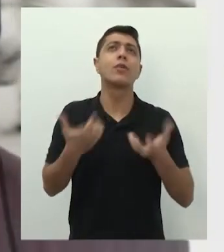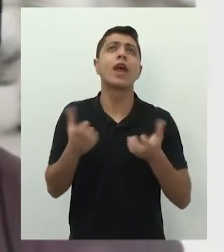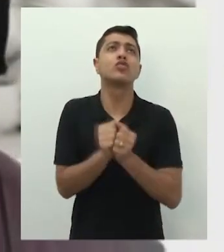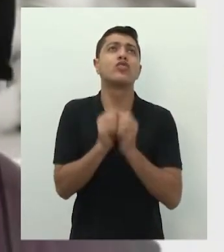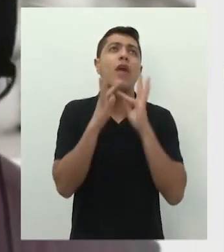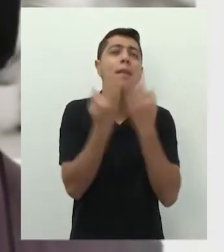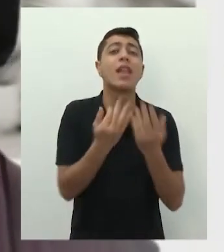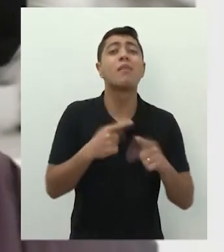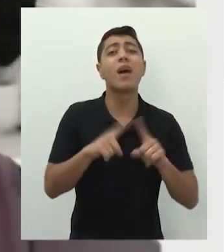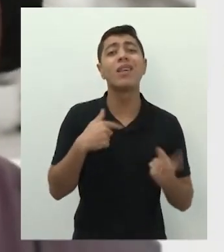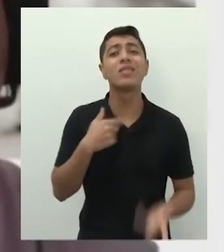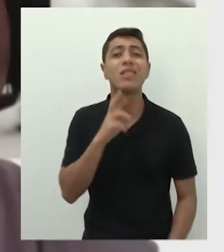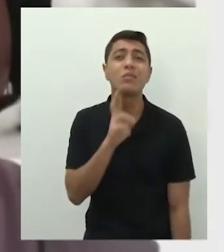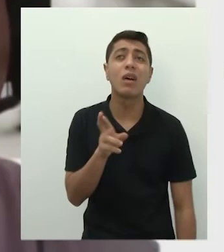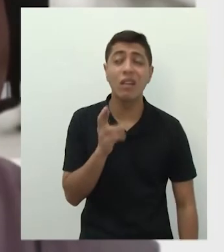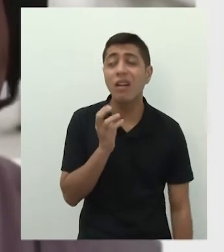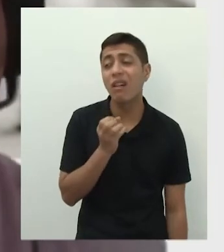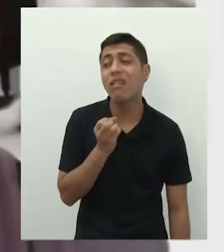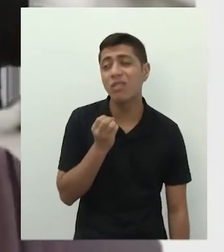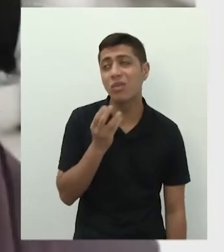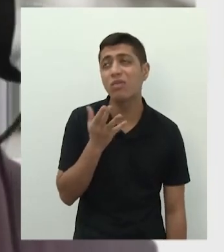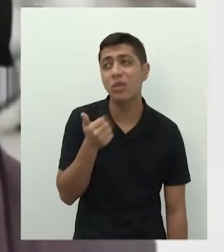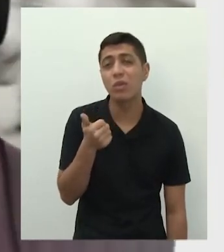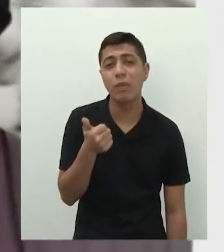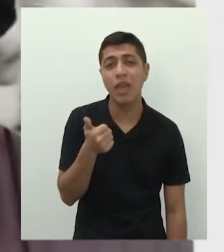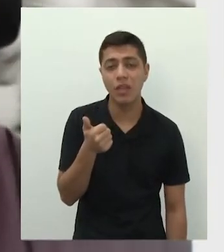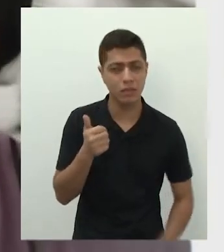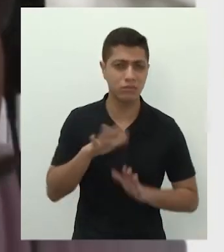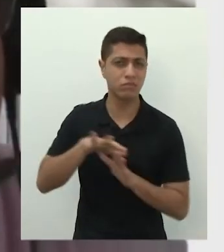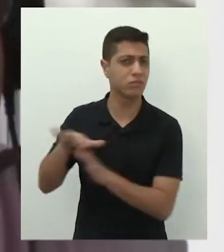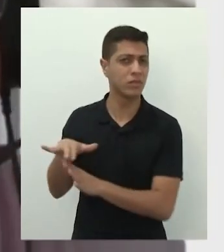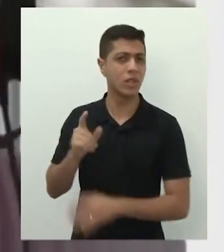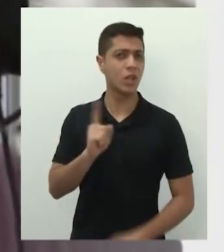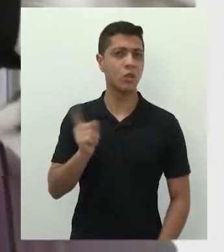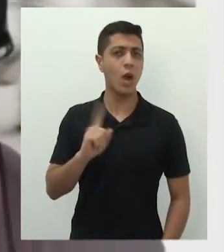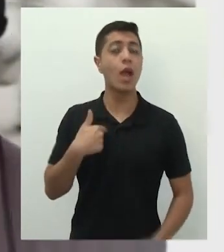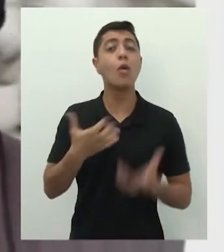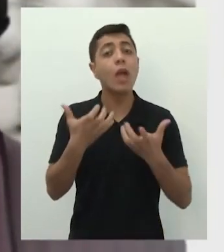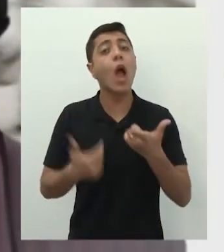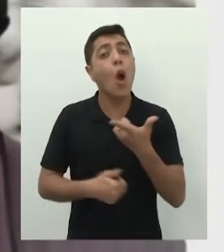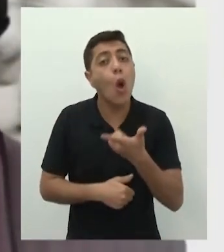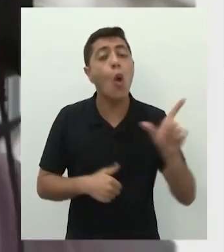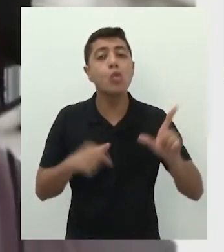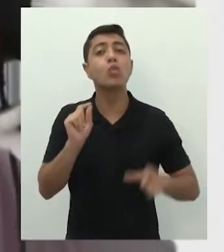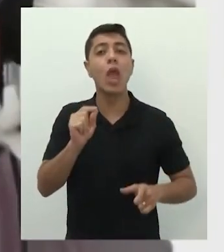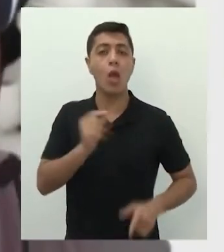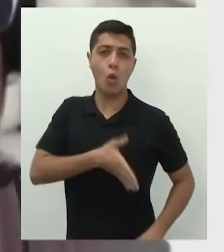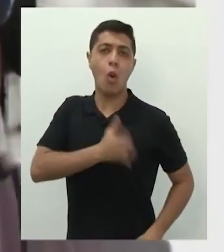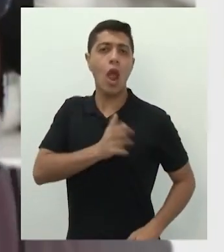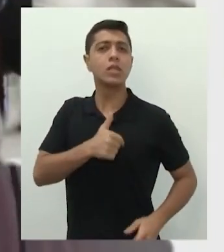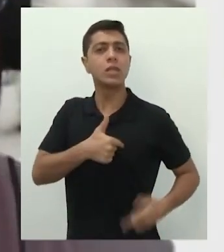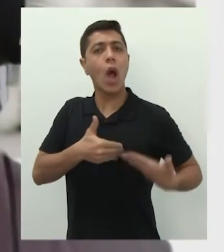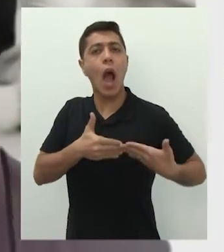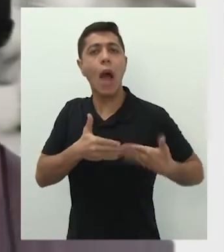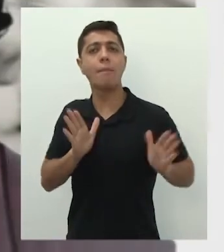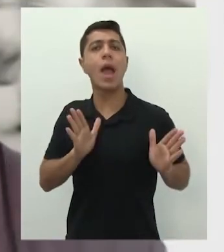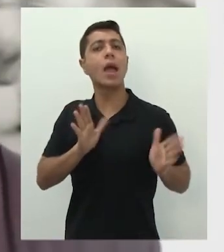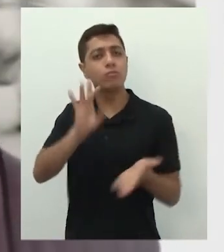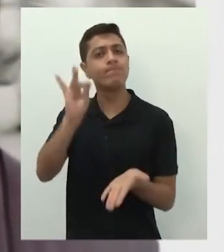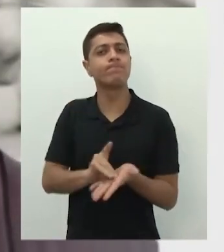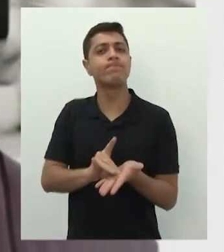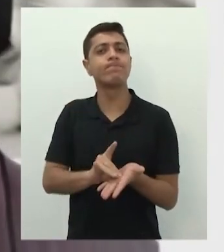Estou interessado em conversar. E quando eu falo interessado em conversar, não é o tudo bem de elevador. Porque você sabe que existe o tudo bem